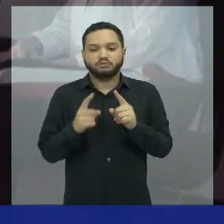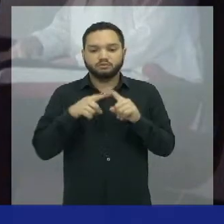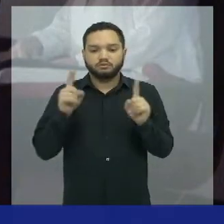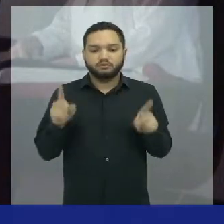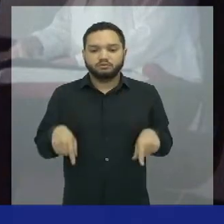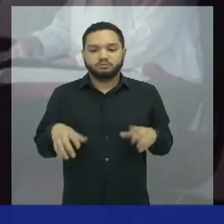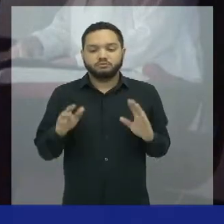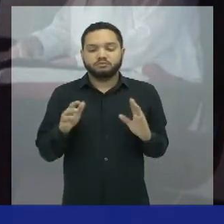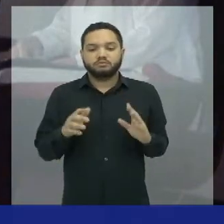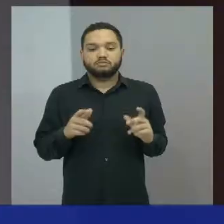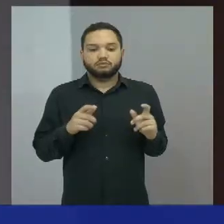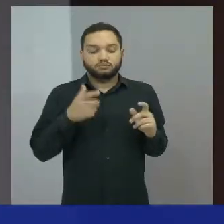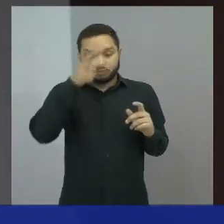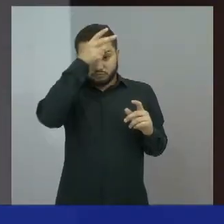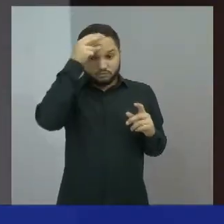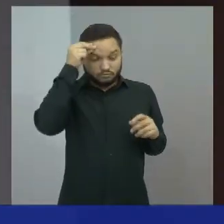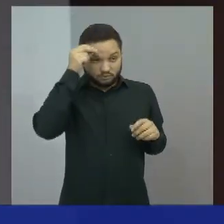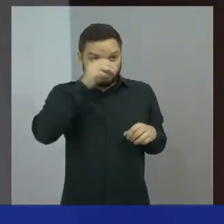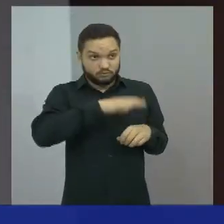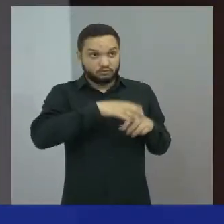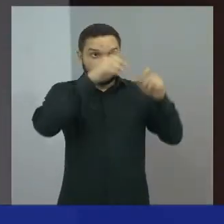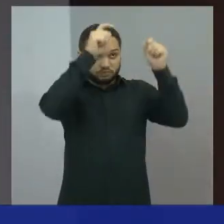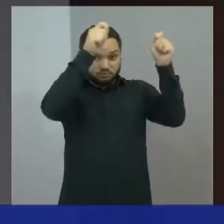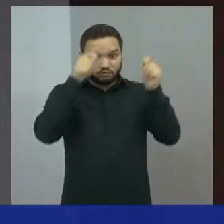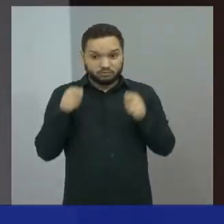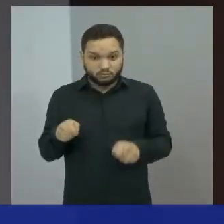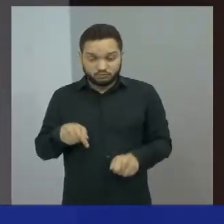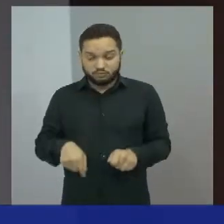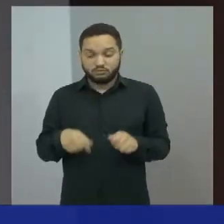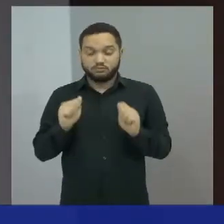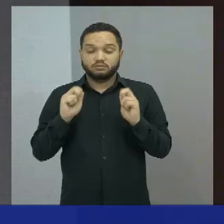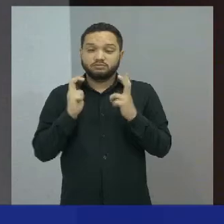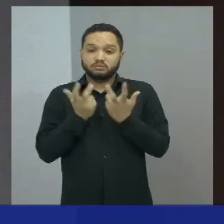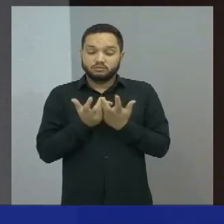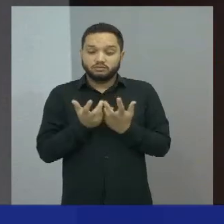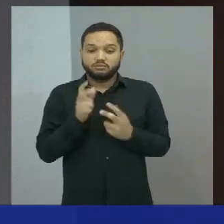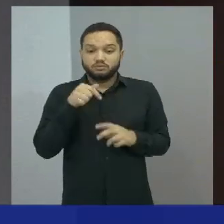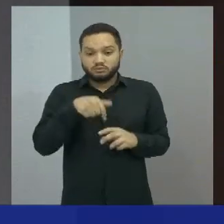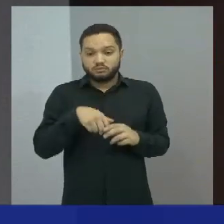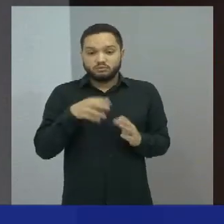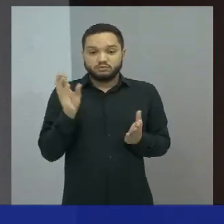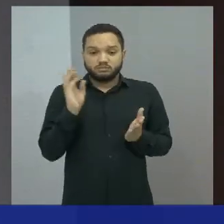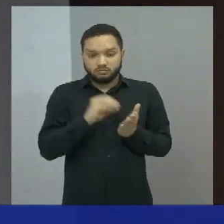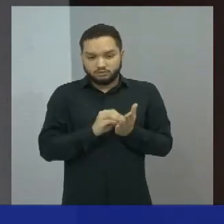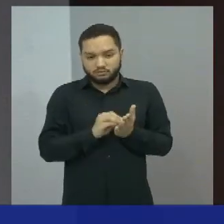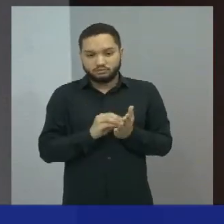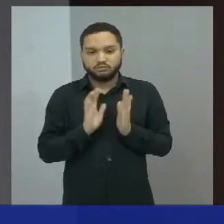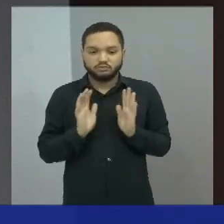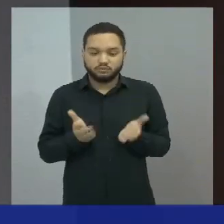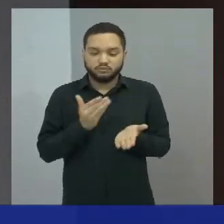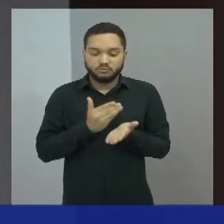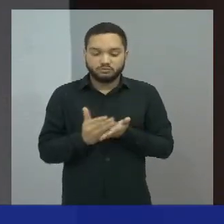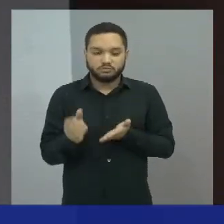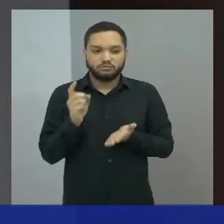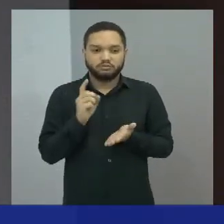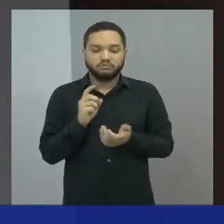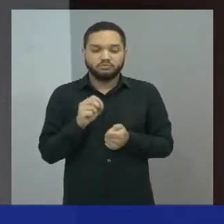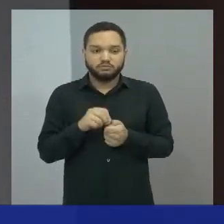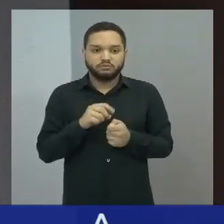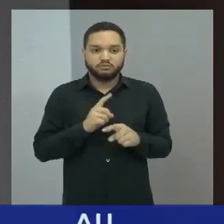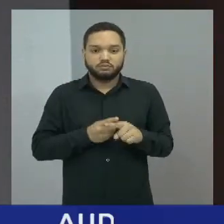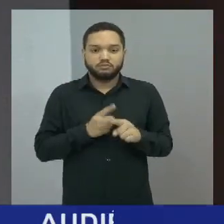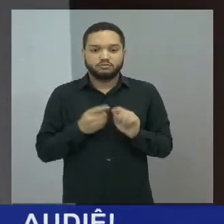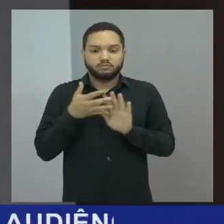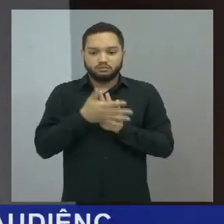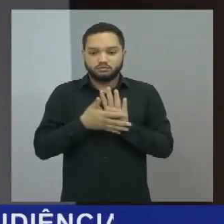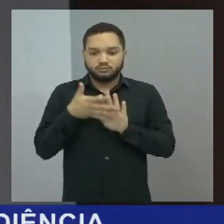que foi enviado do Executivo para o Legislativo, na sua origem, já colocou isso em prática, porque esse